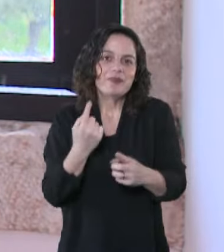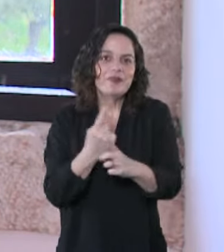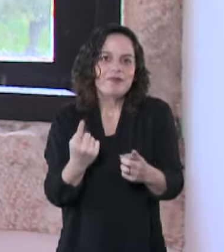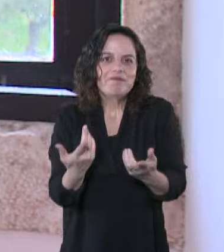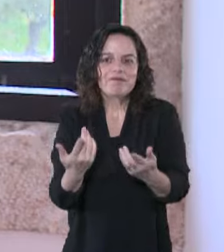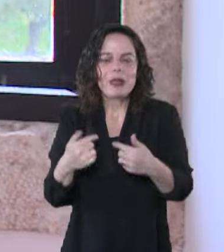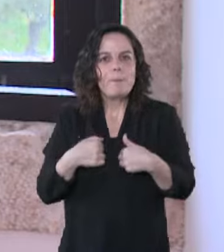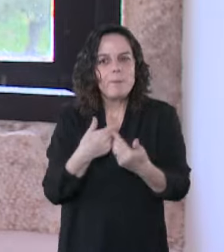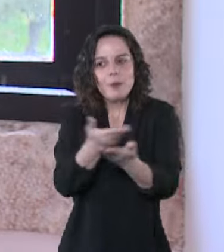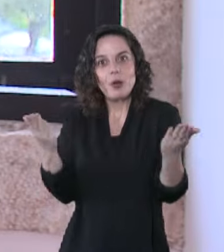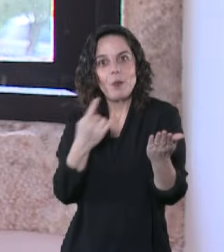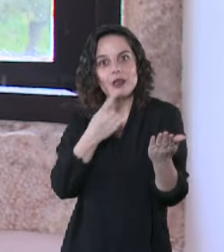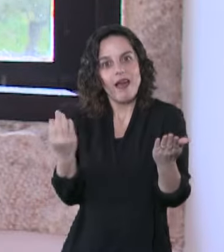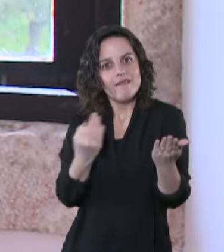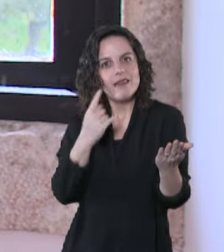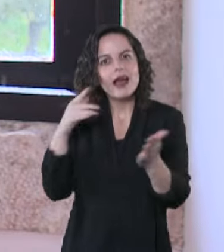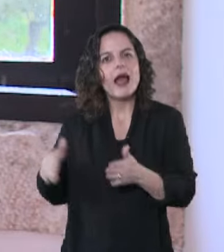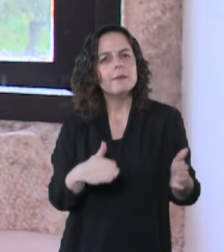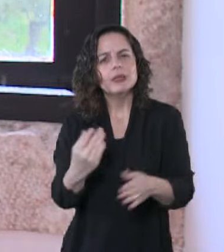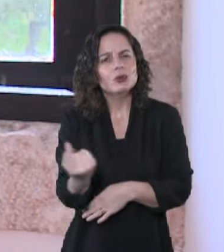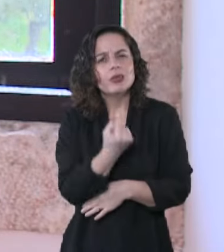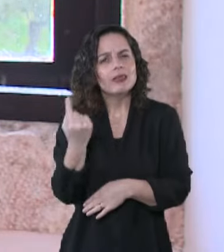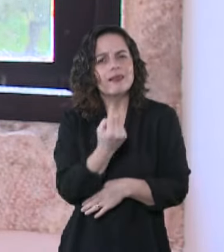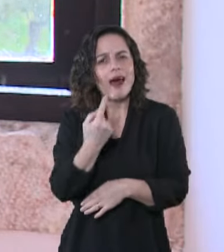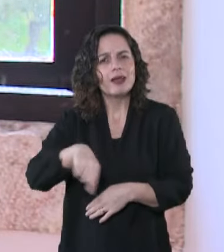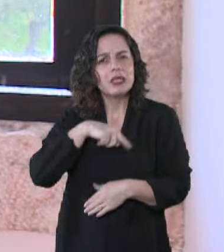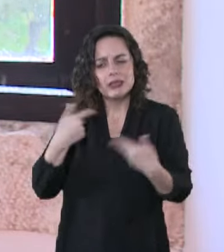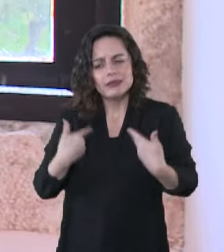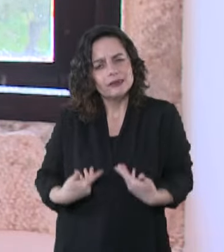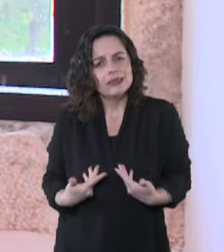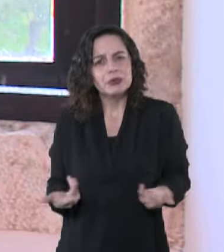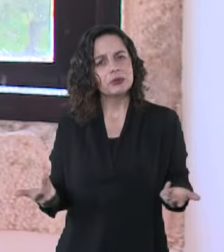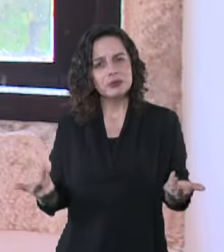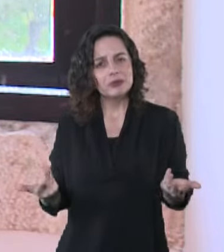próprios muitos indicam, é um caminho solitário, e nós estamos aqui também para